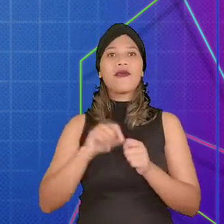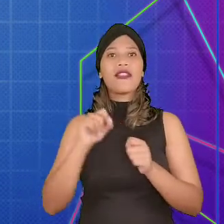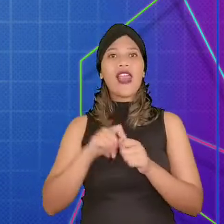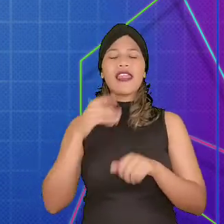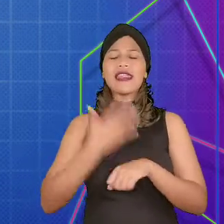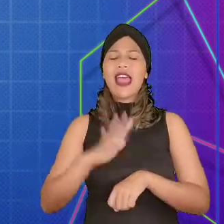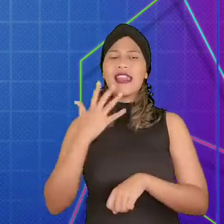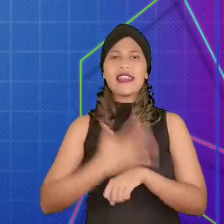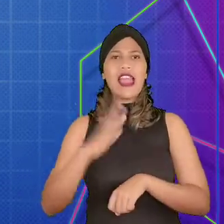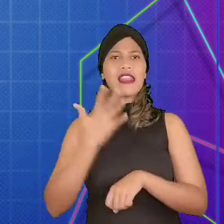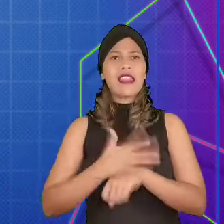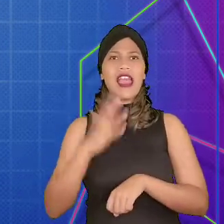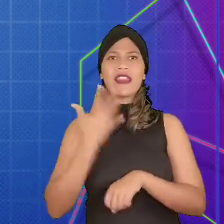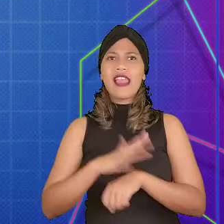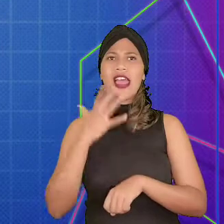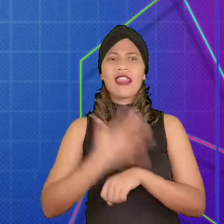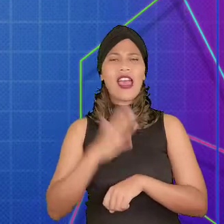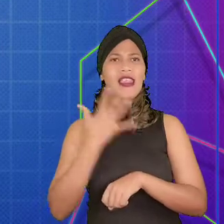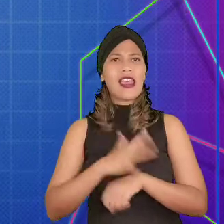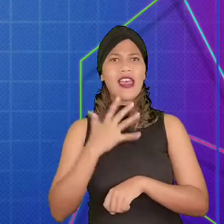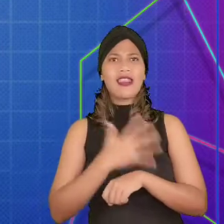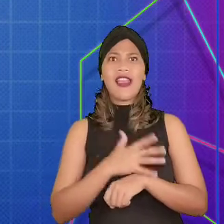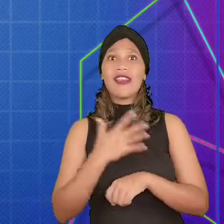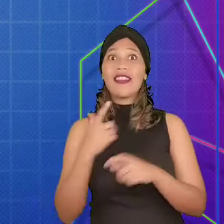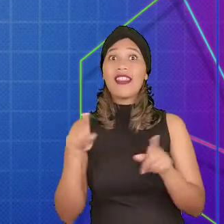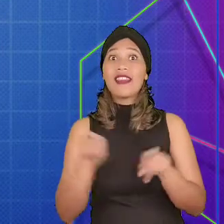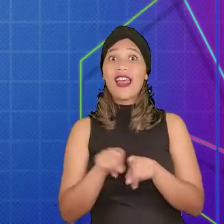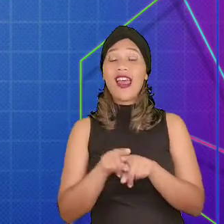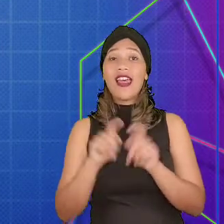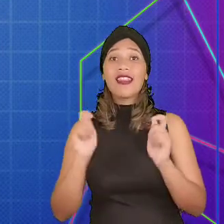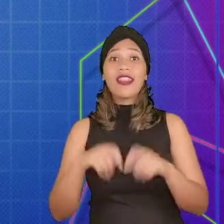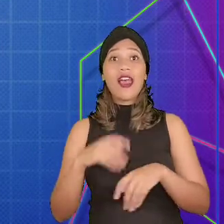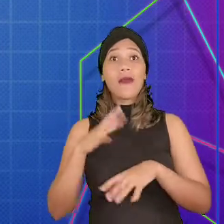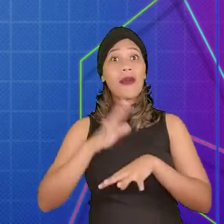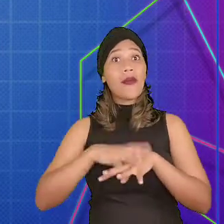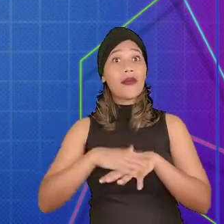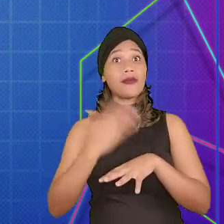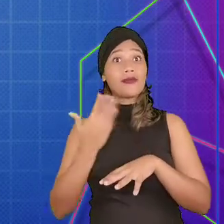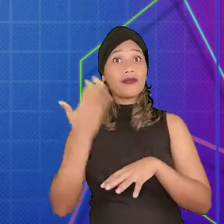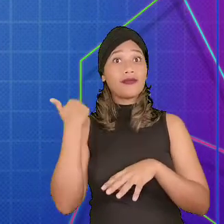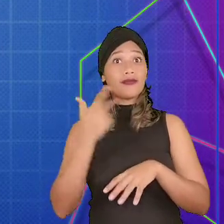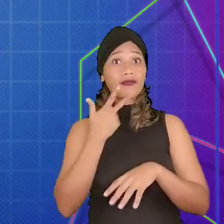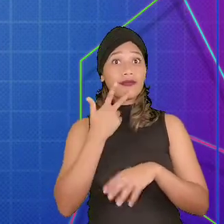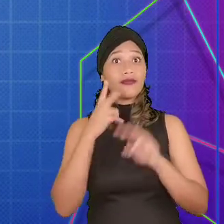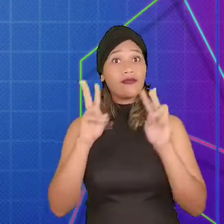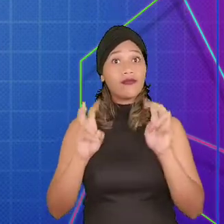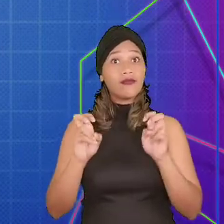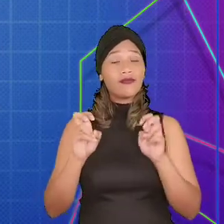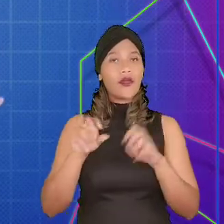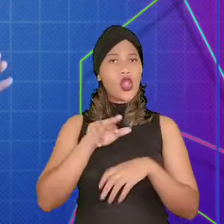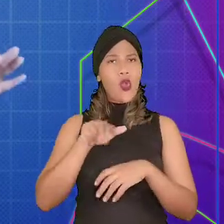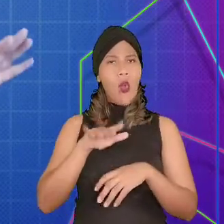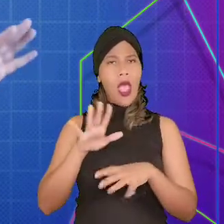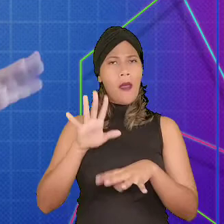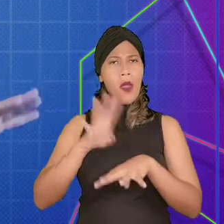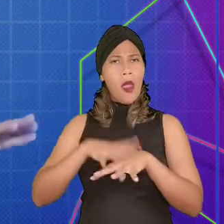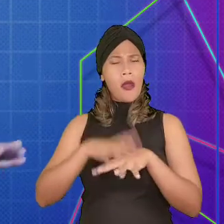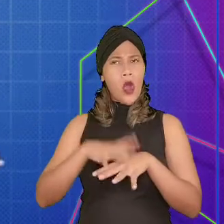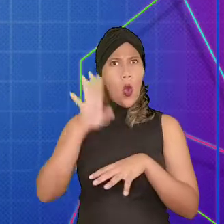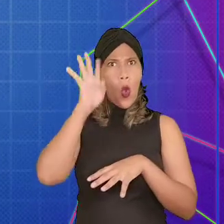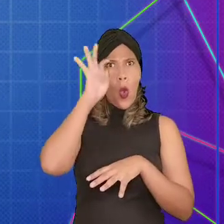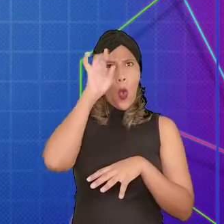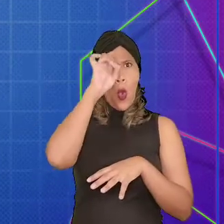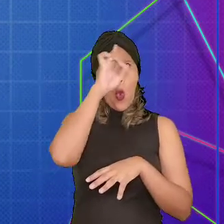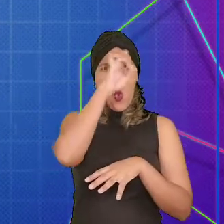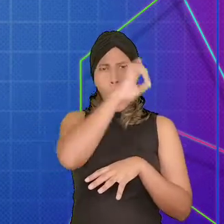treinar ao máximo. E para fazer isso, a gente pode usar a própria matemática que a gente estava falando mais cedo. Ela não é esse monstro todo que a